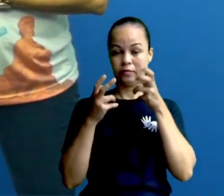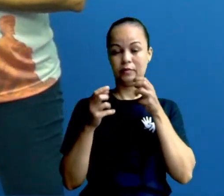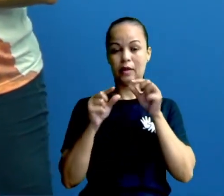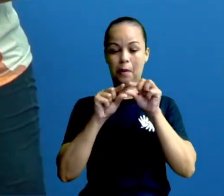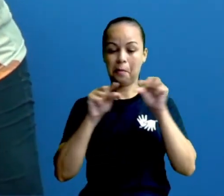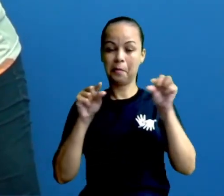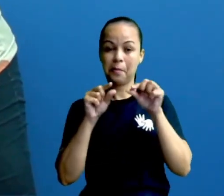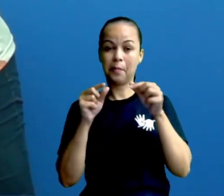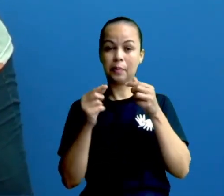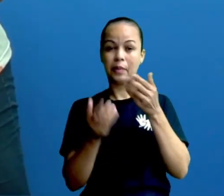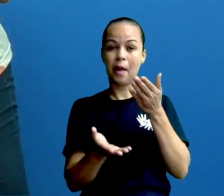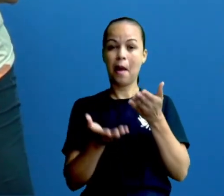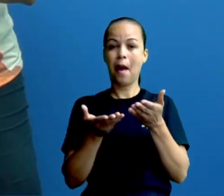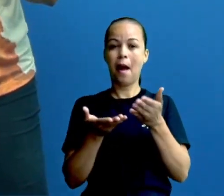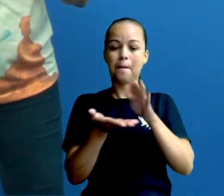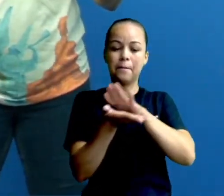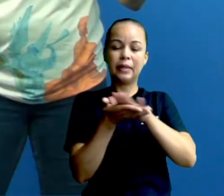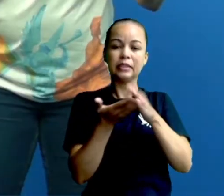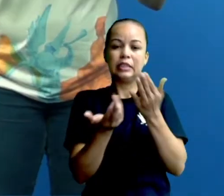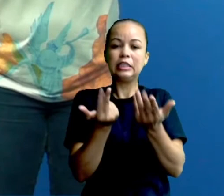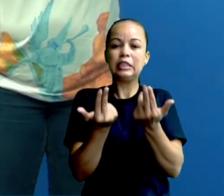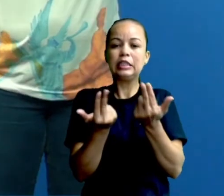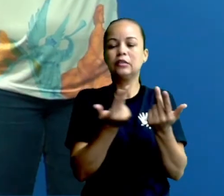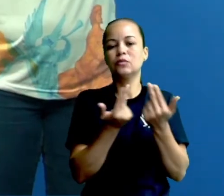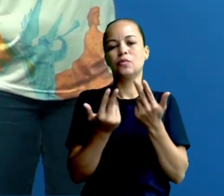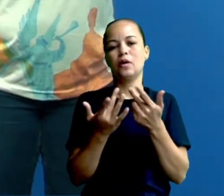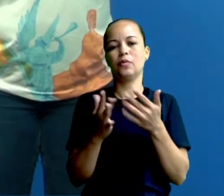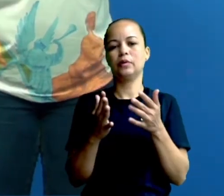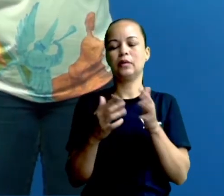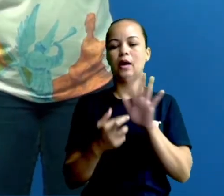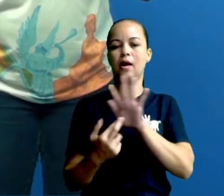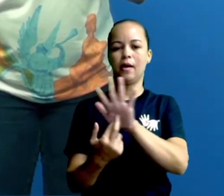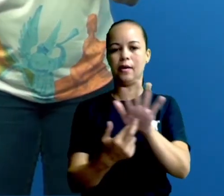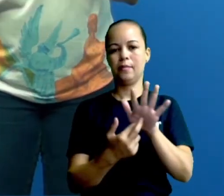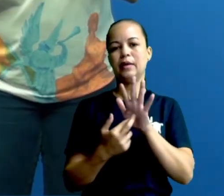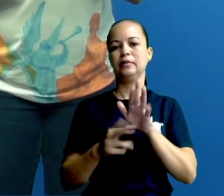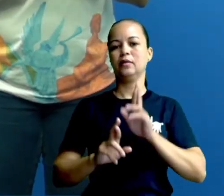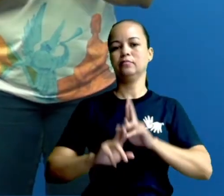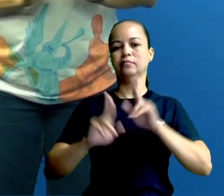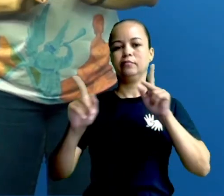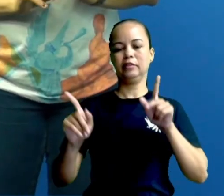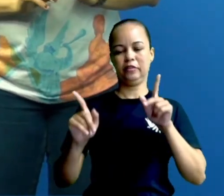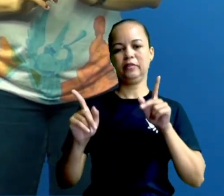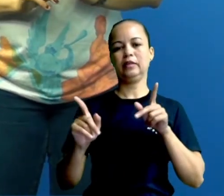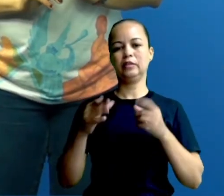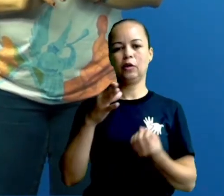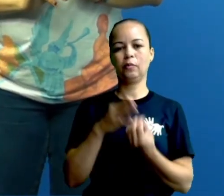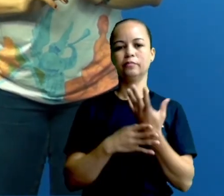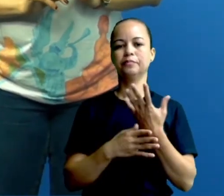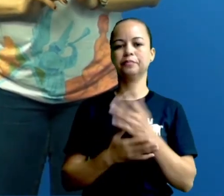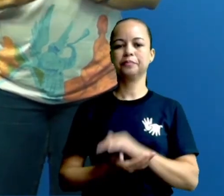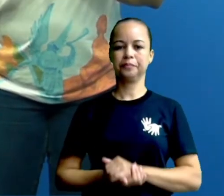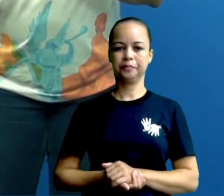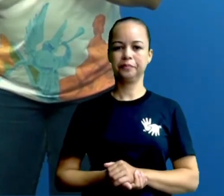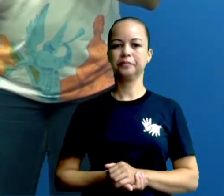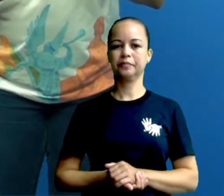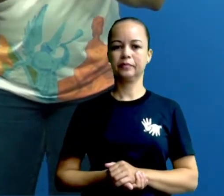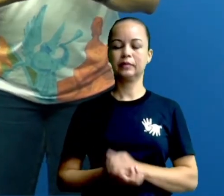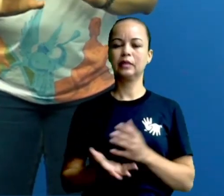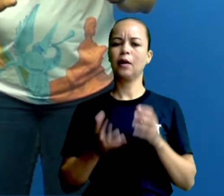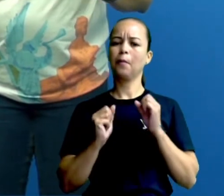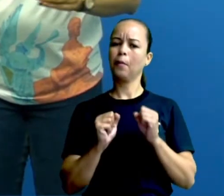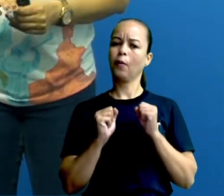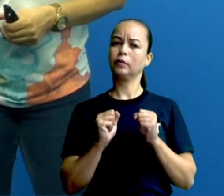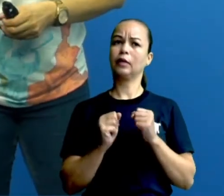medida. O que alterou aqui foi o quê? A representação de como ele foi construído. Ok? Então,